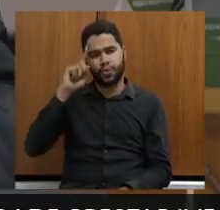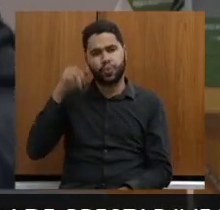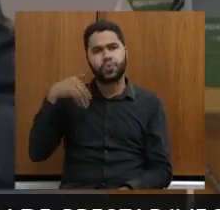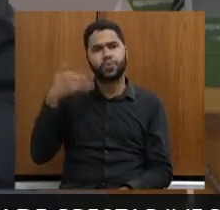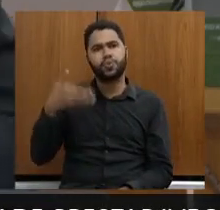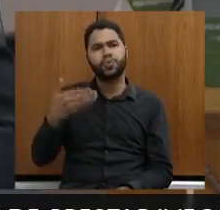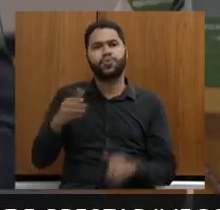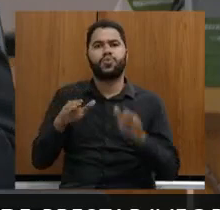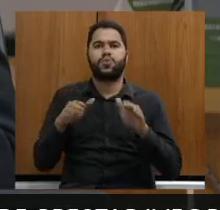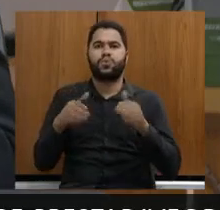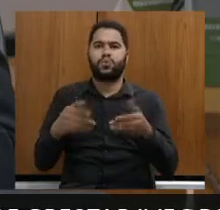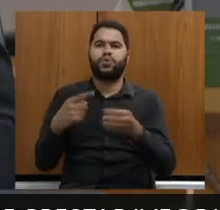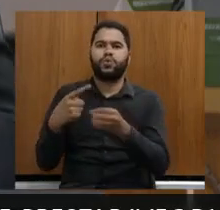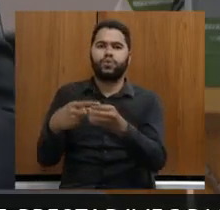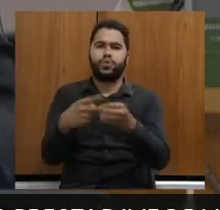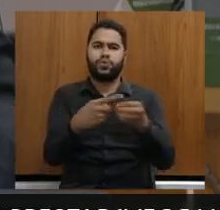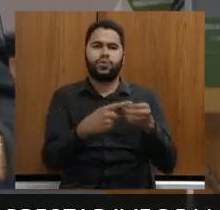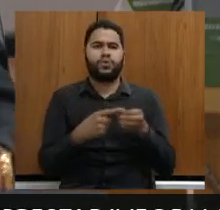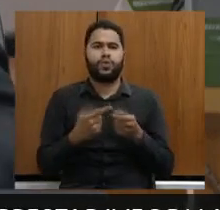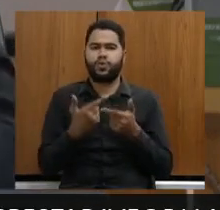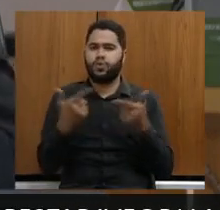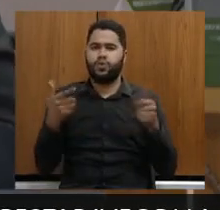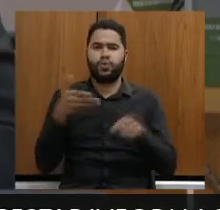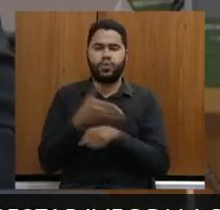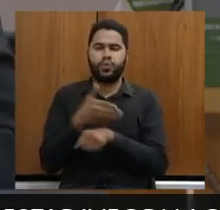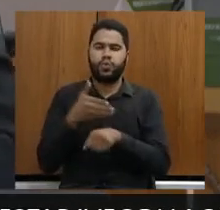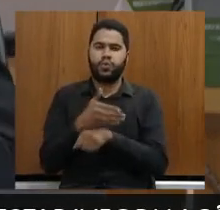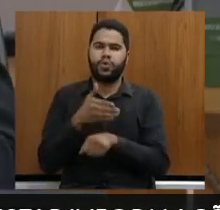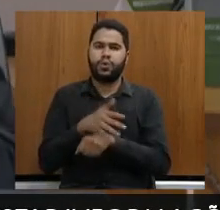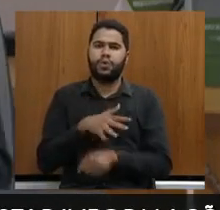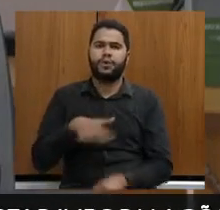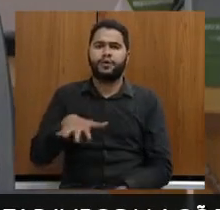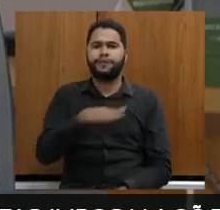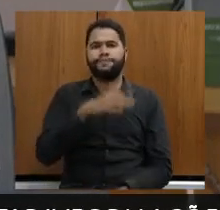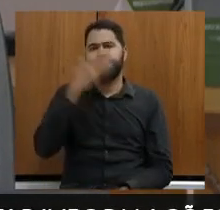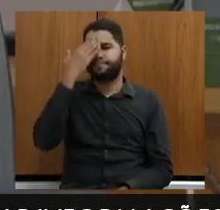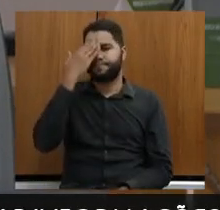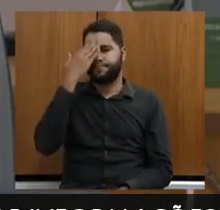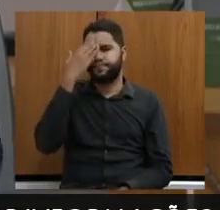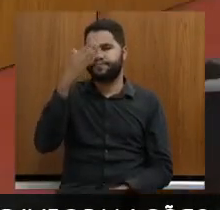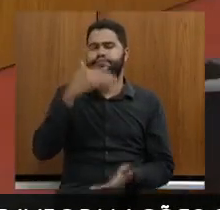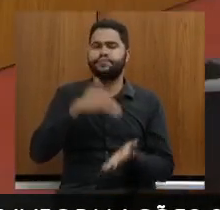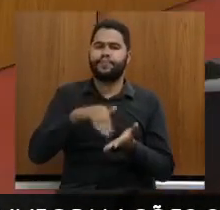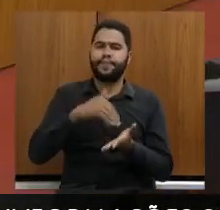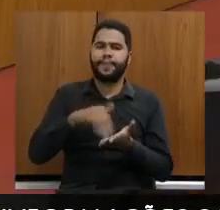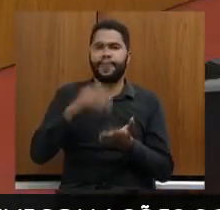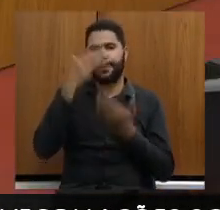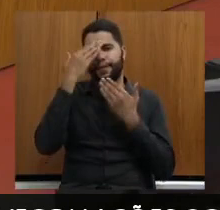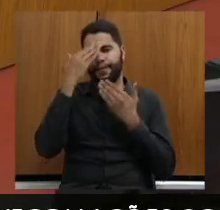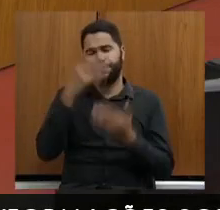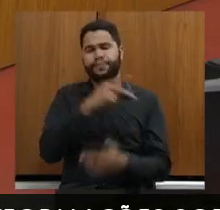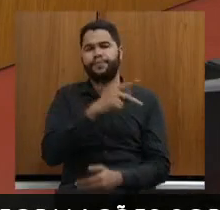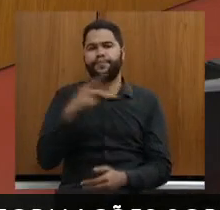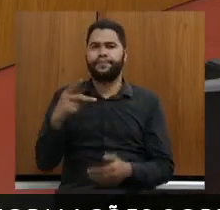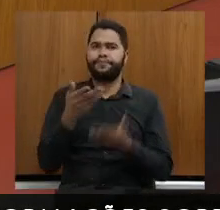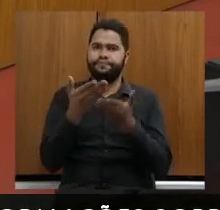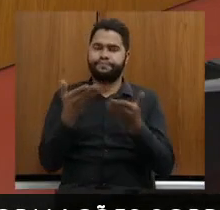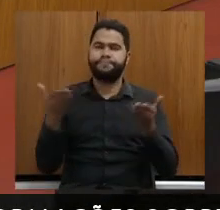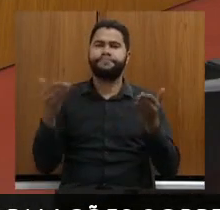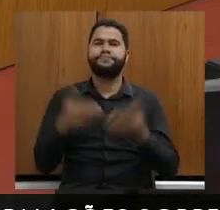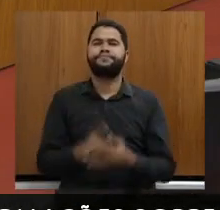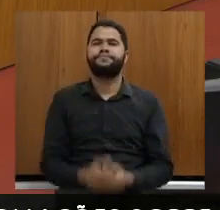especialmente nas cidades grandes que não têm acesso ao campo Obrigado secretária muito obrigado seu presidente devolvo a